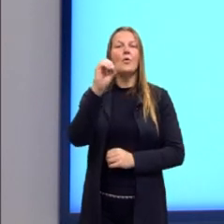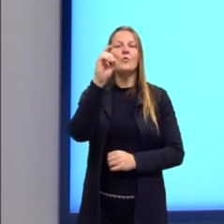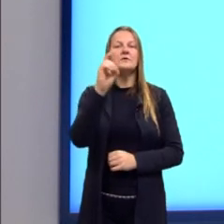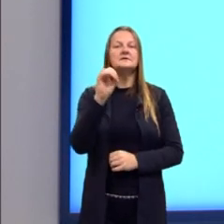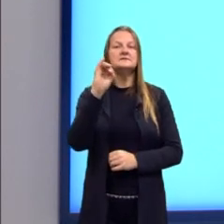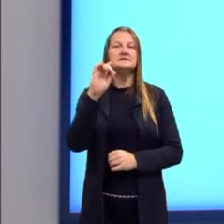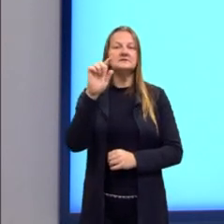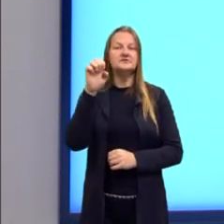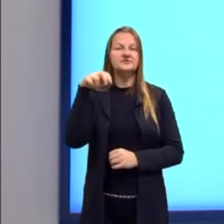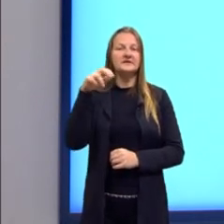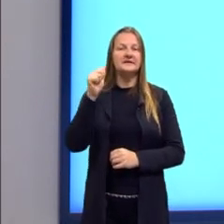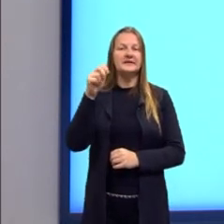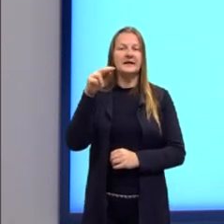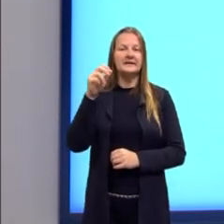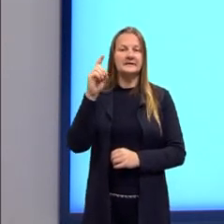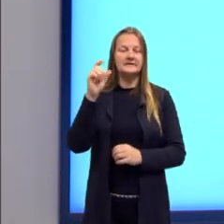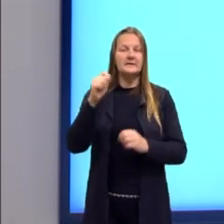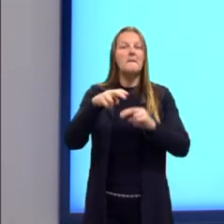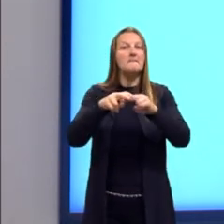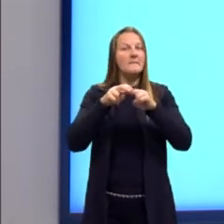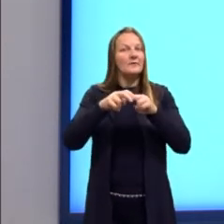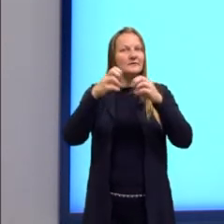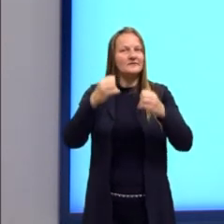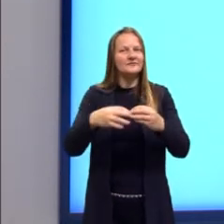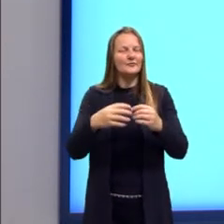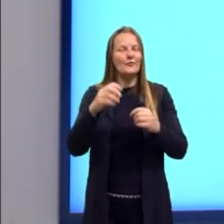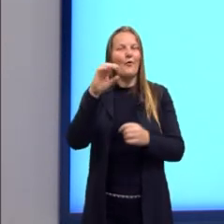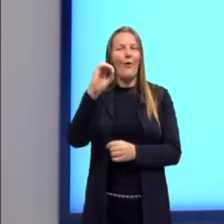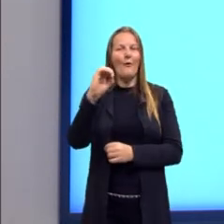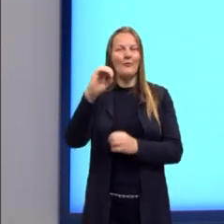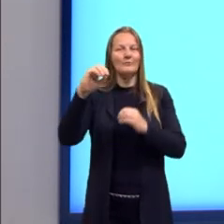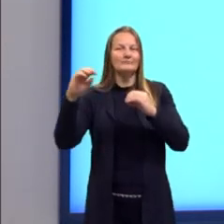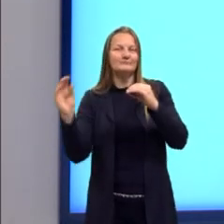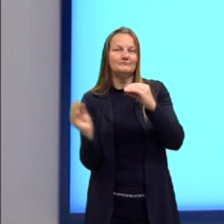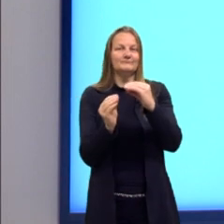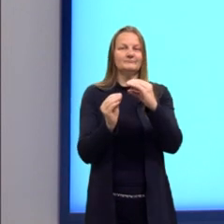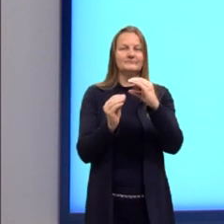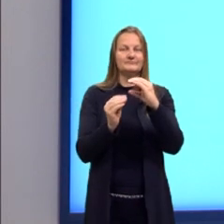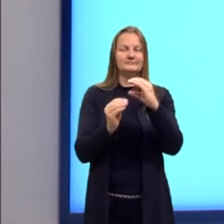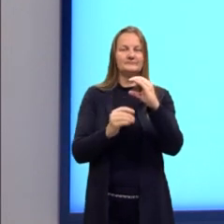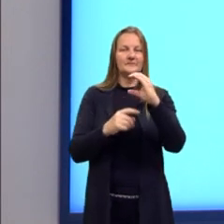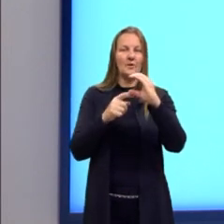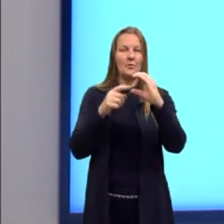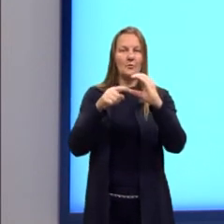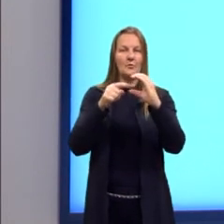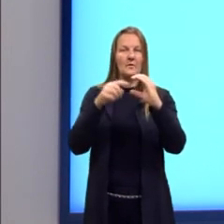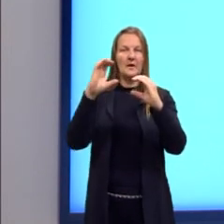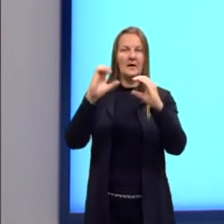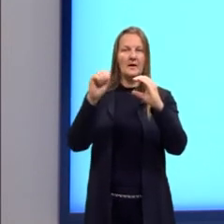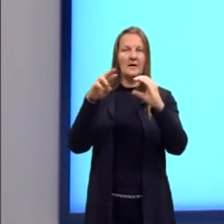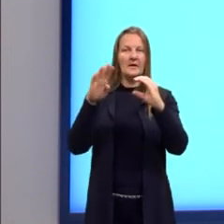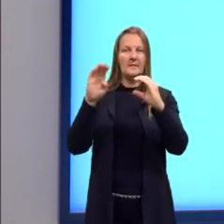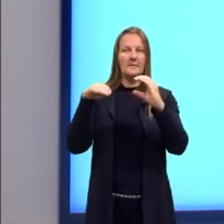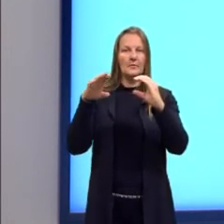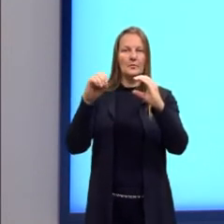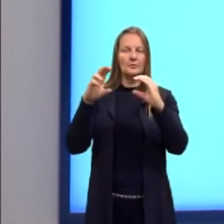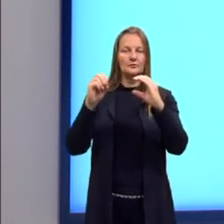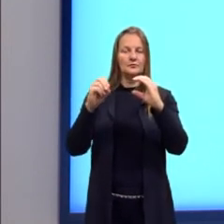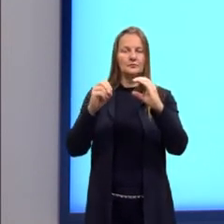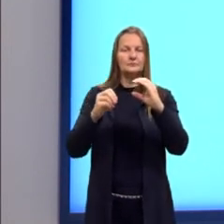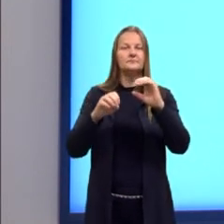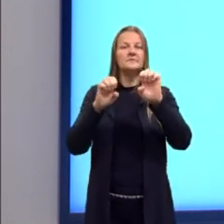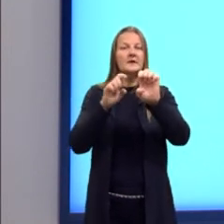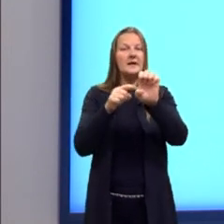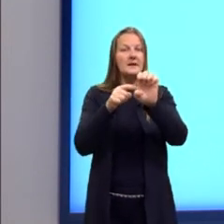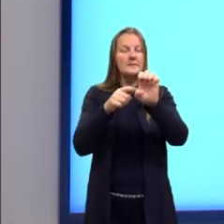oxigenadas tá Essas funções essas essas elementos químicos os três elementos químicos eles podem